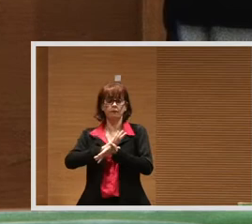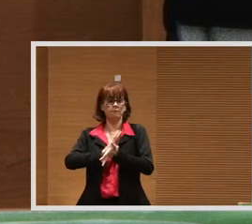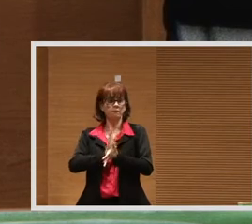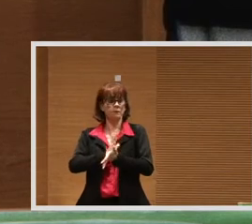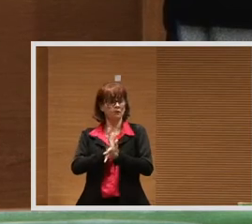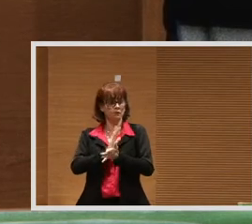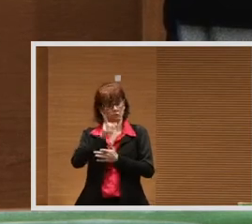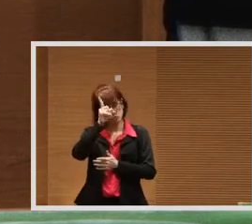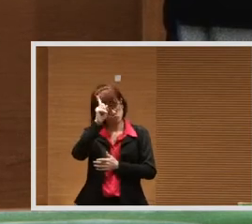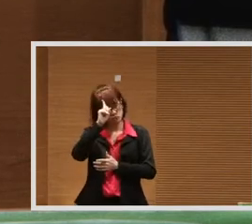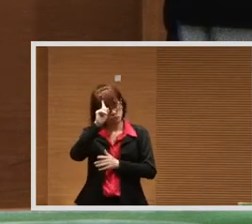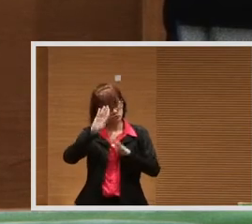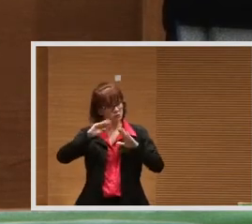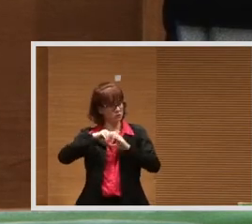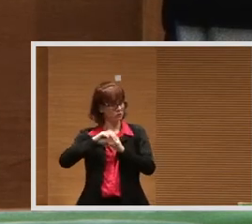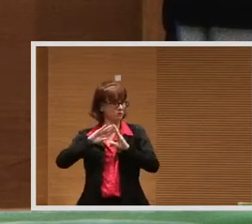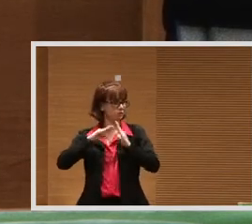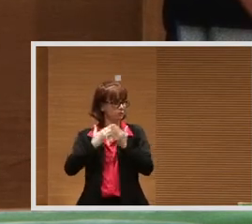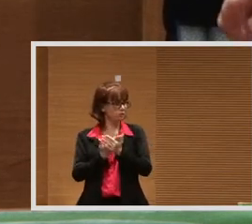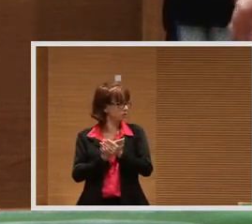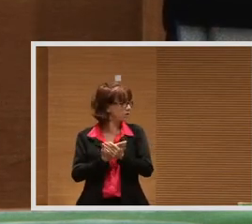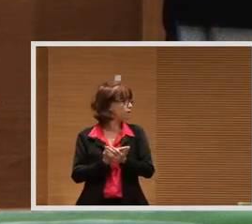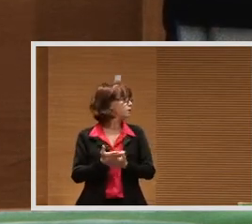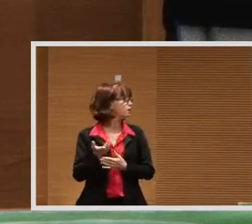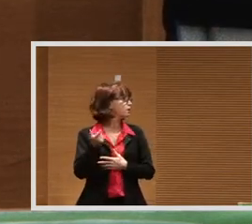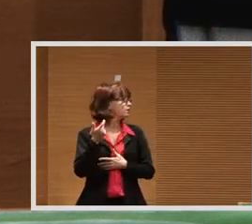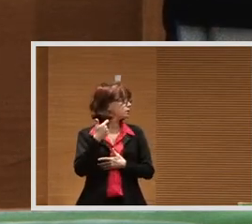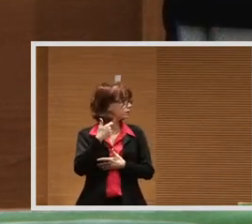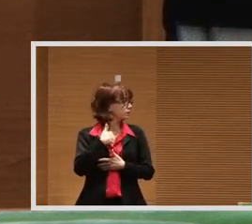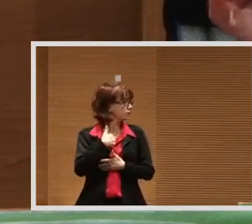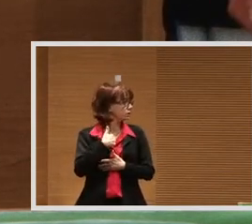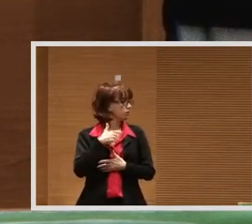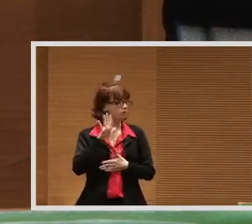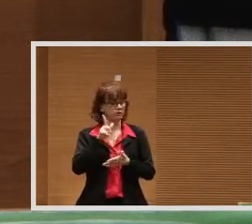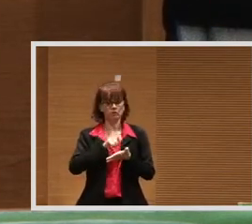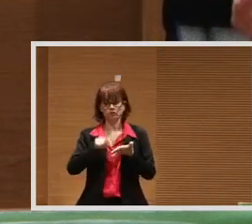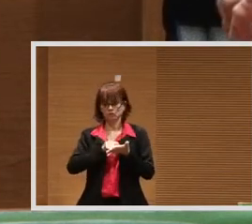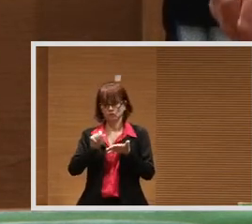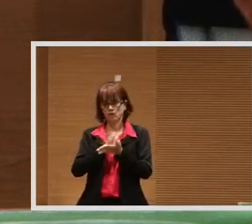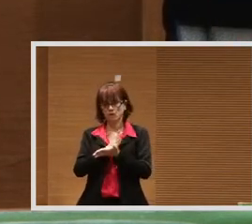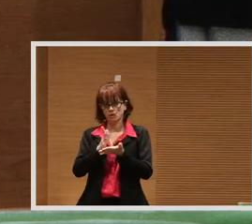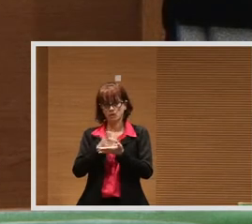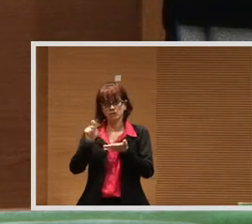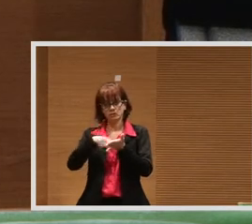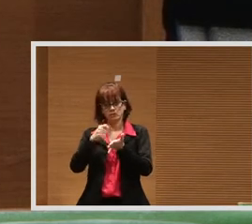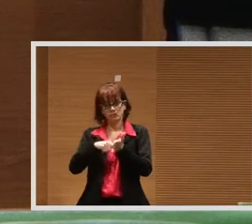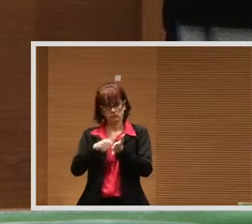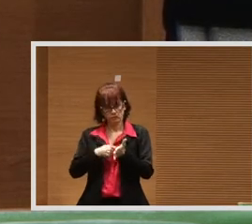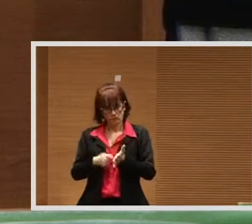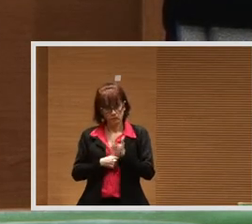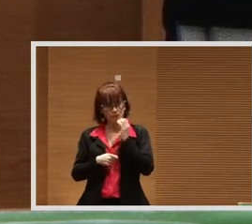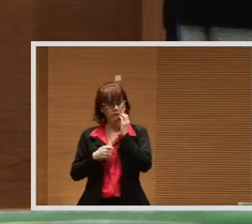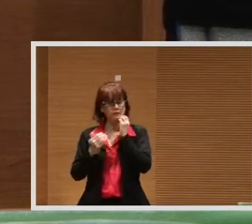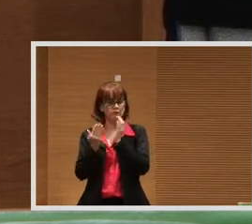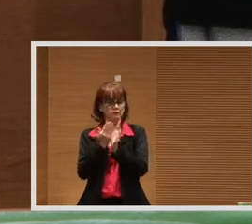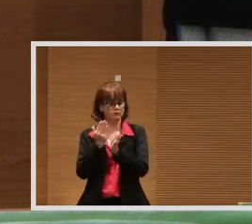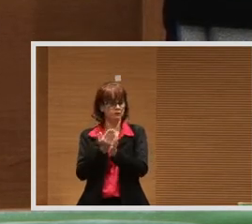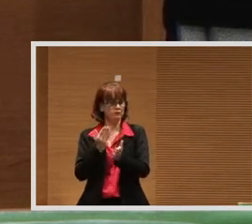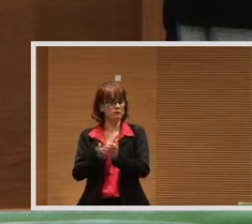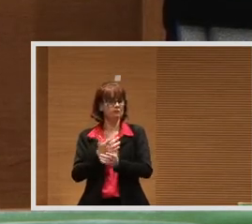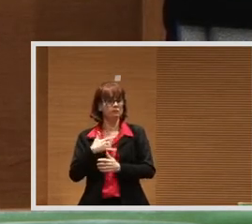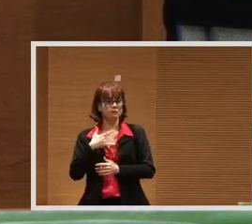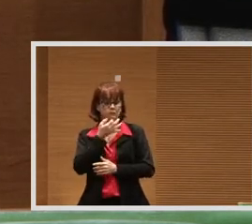no Cotidiano Escolar. Eu já fiz algumas... Já escrevi, fiz alguns autógrafos nesses livros, mas eu acho